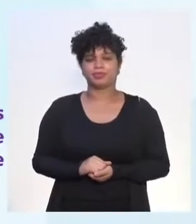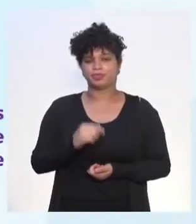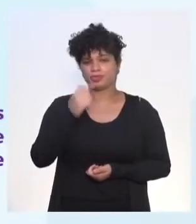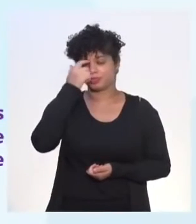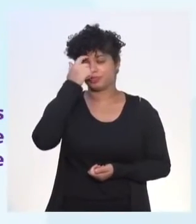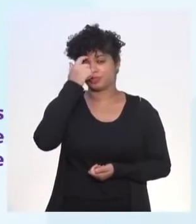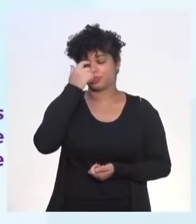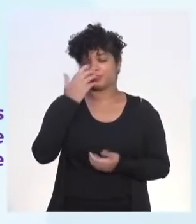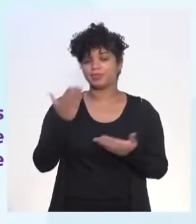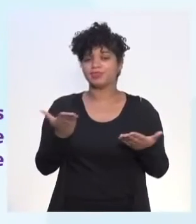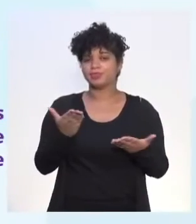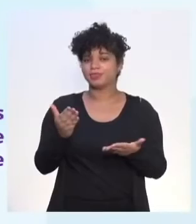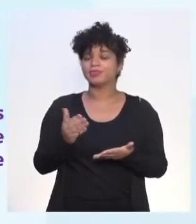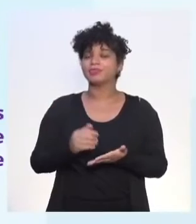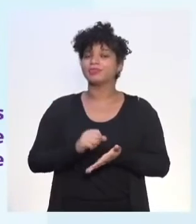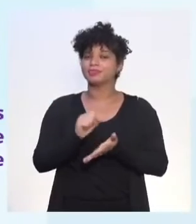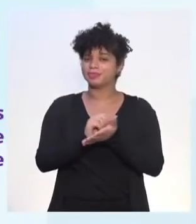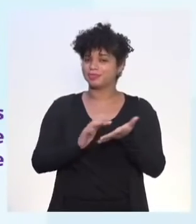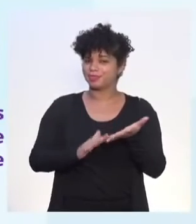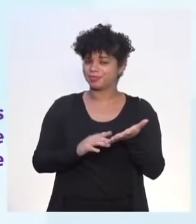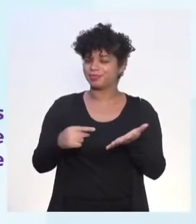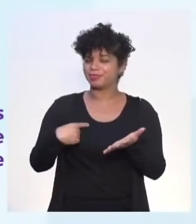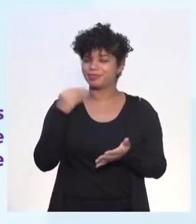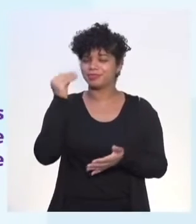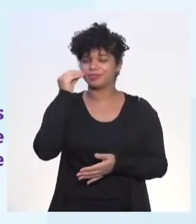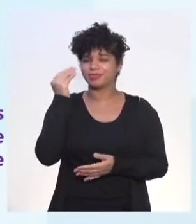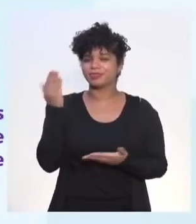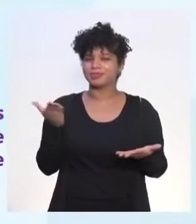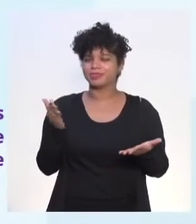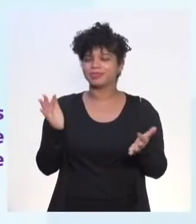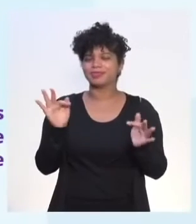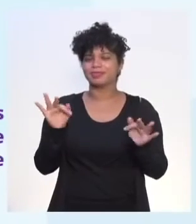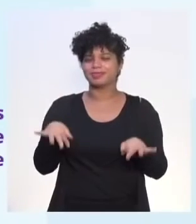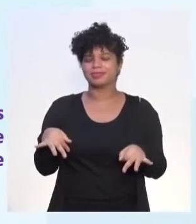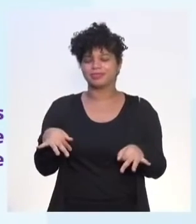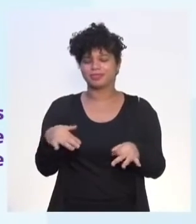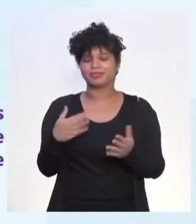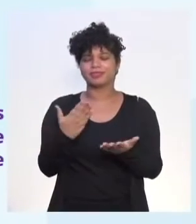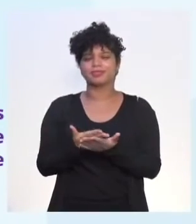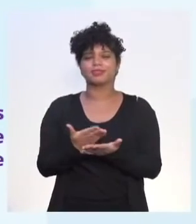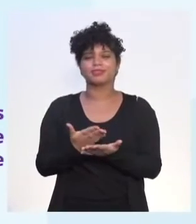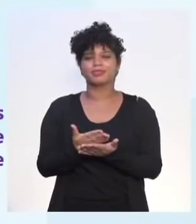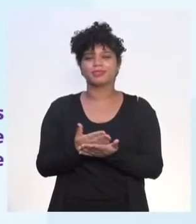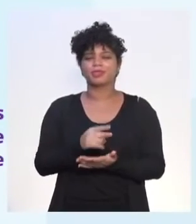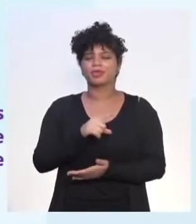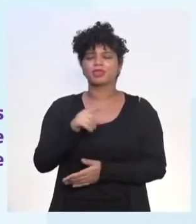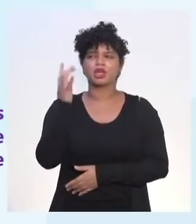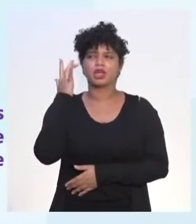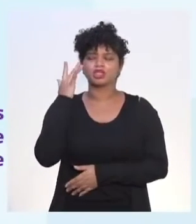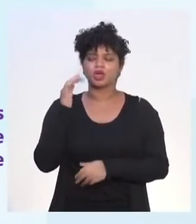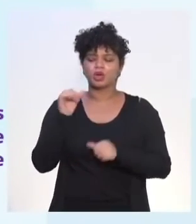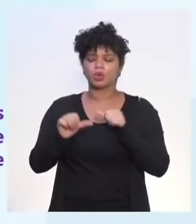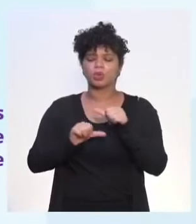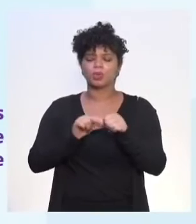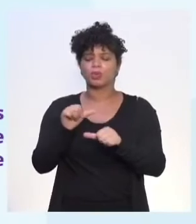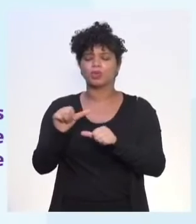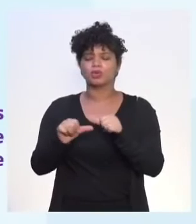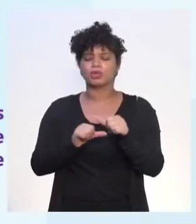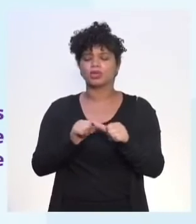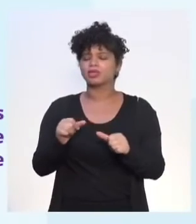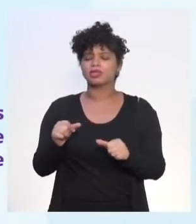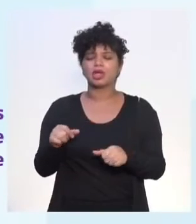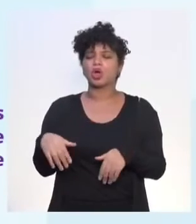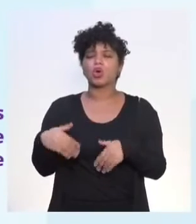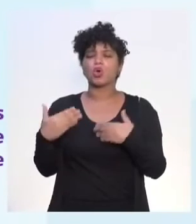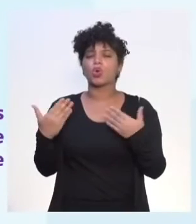Temos uma atividade para nós resolvermos aqui na aula, já no final da aula, quais mudanças ocorreram no Brasil para